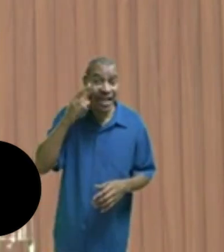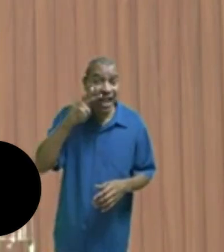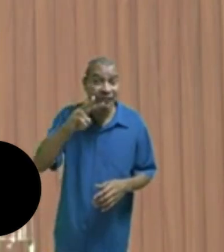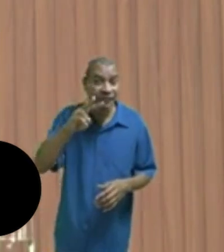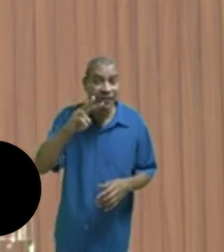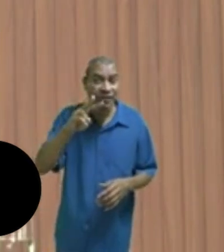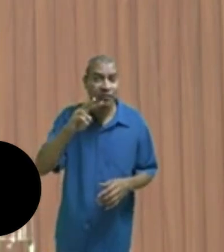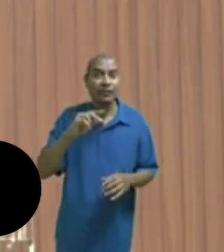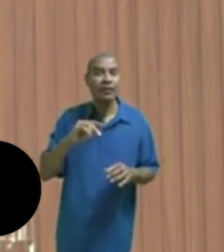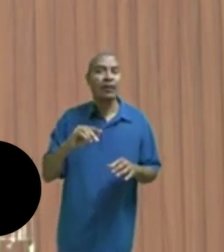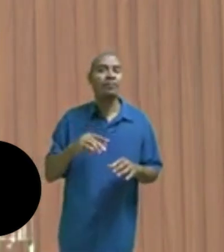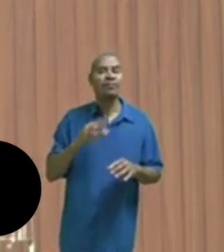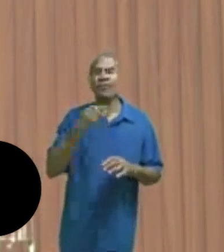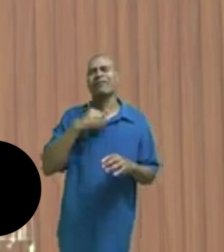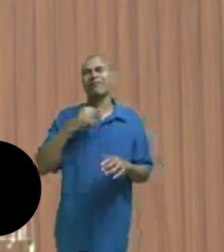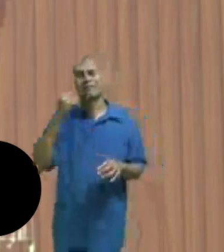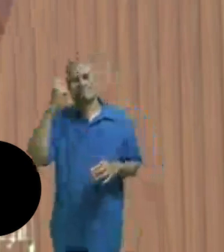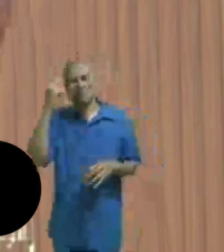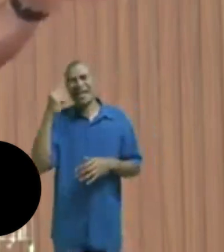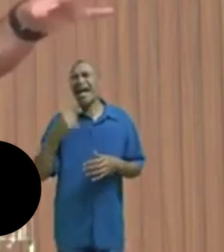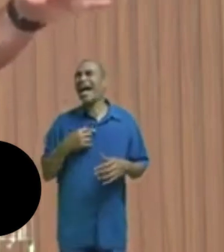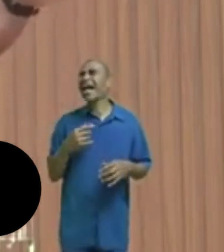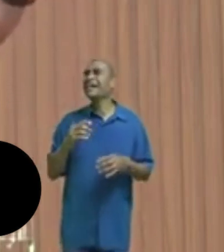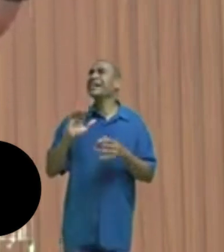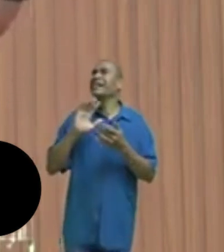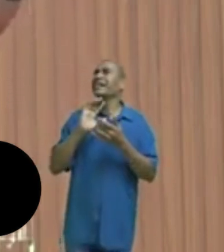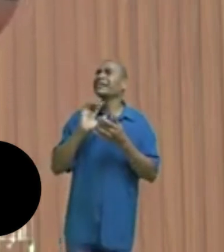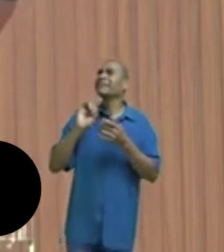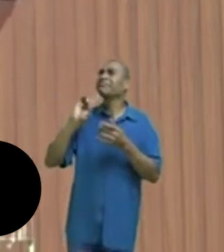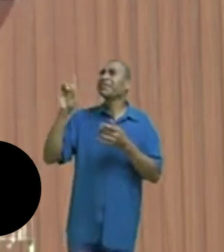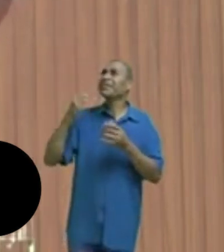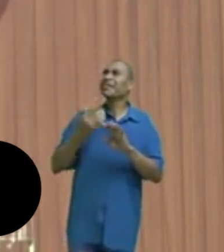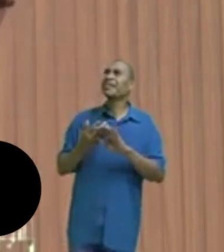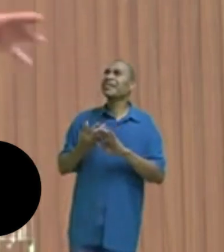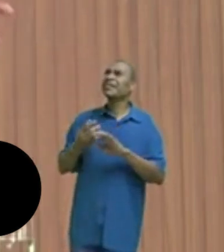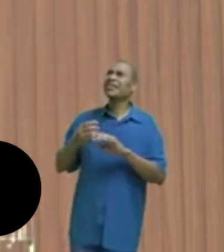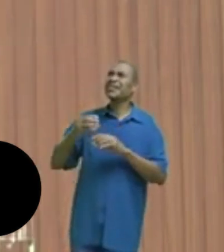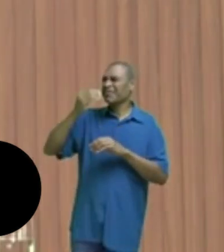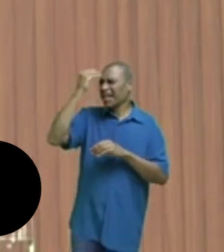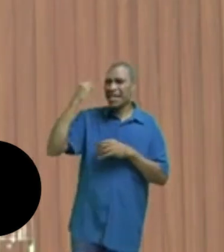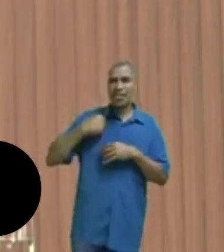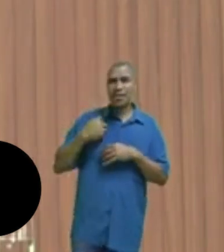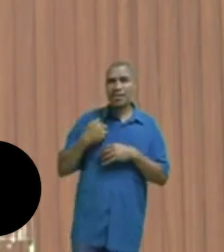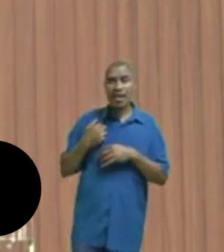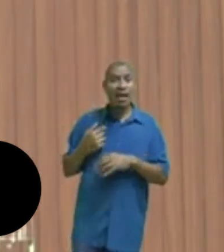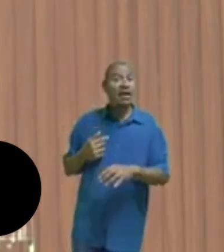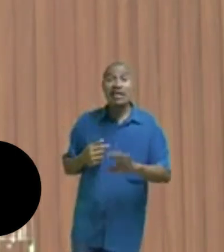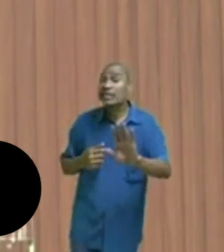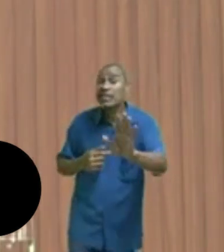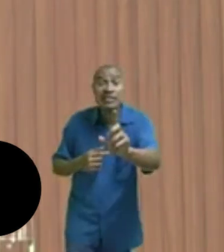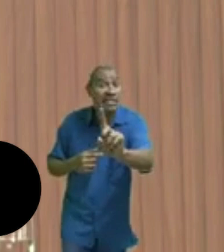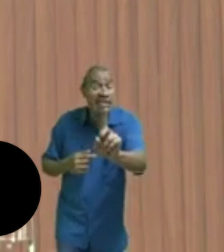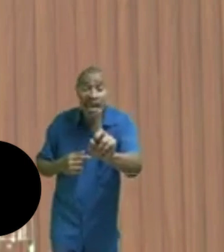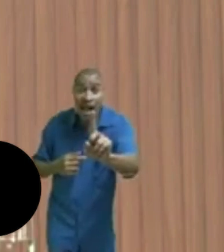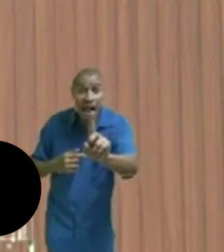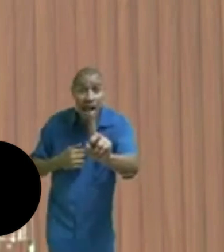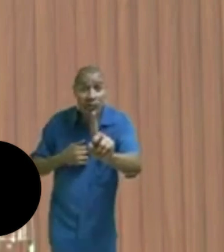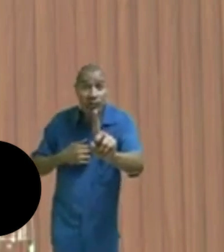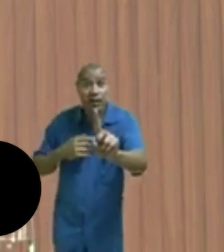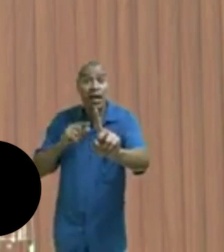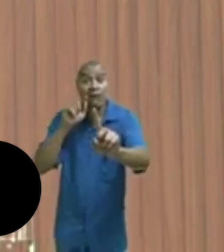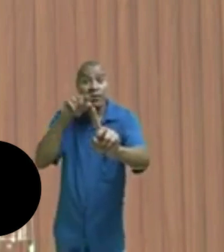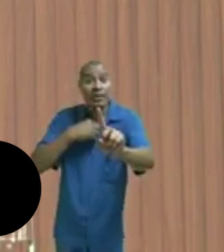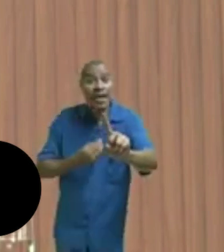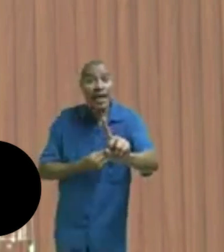o dia em que nós nos encontramos com o Senhor. Não há nada que aconteça daqui para frente, nenhuma